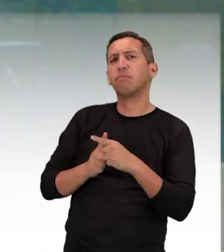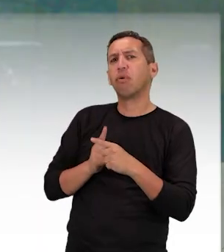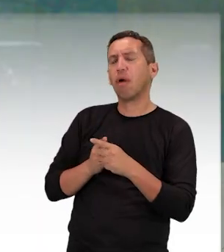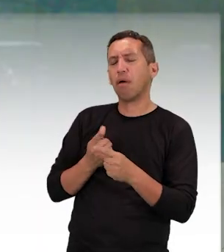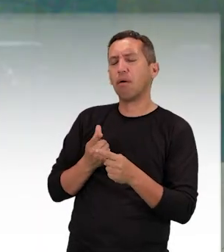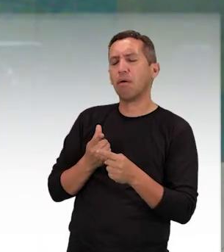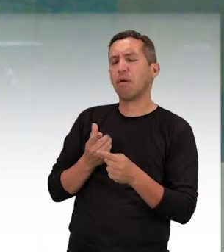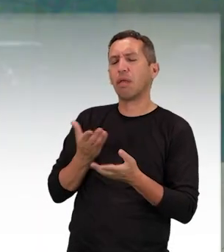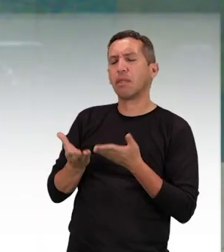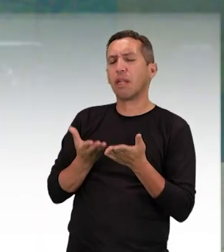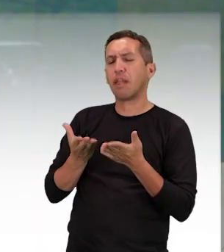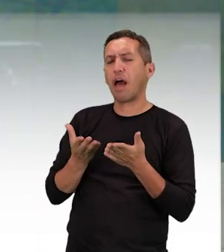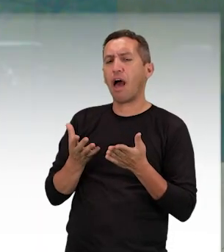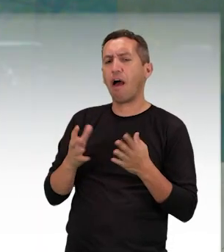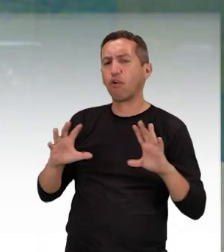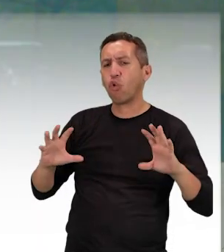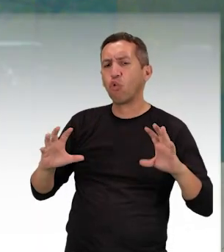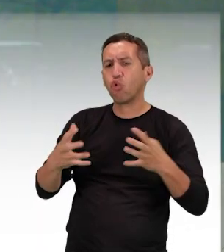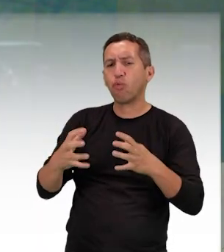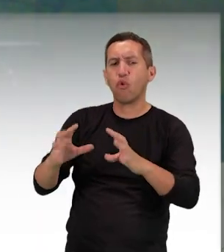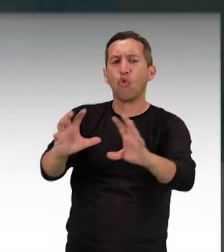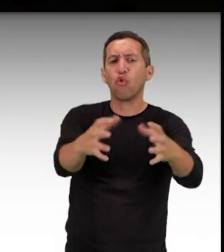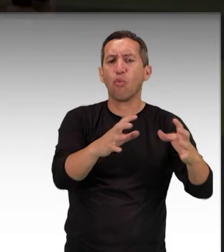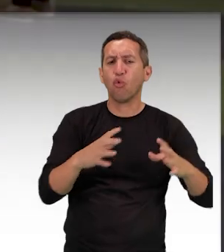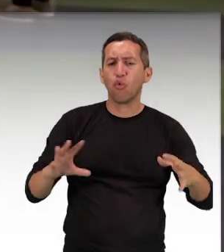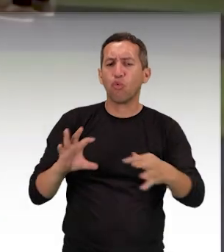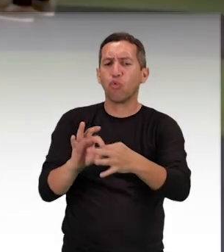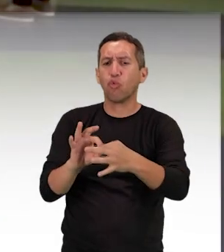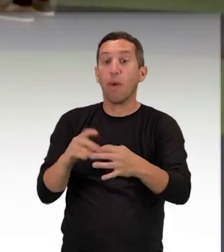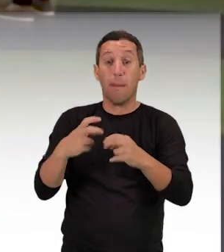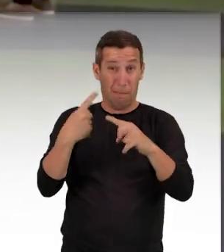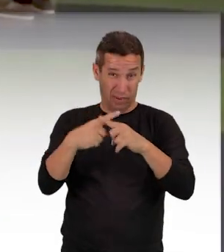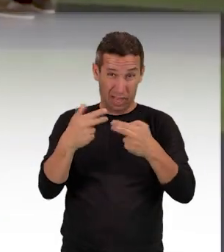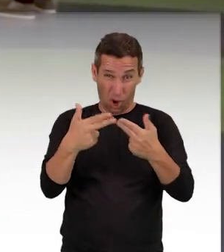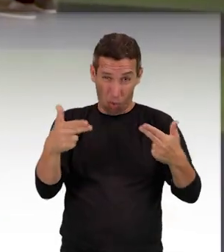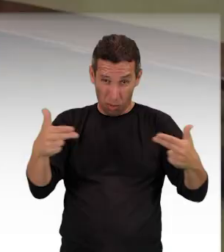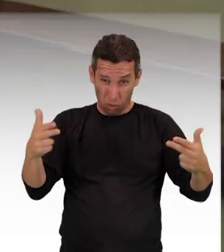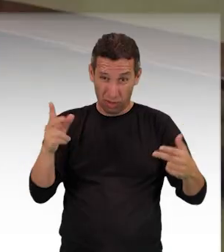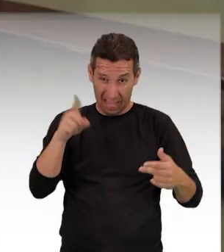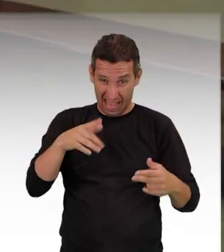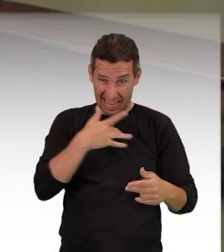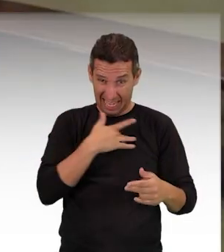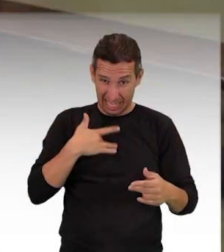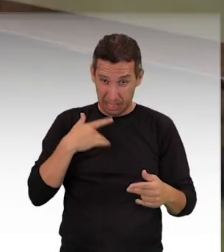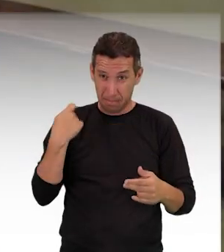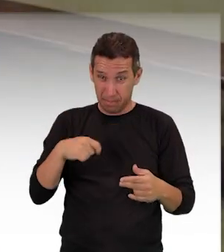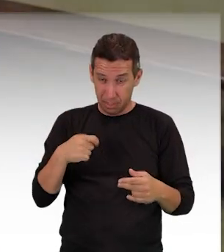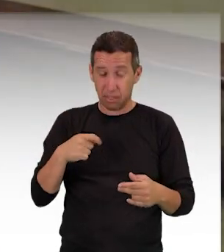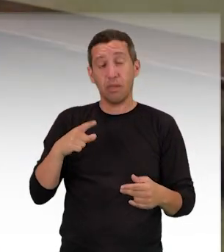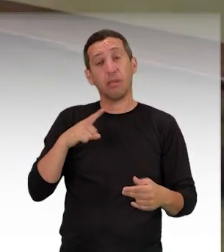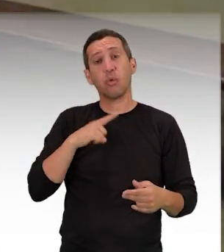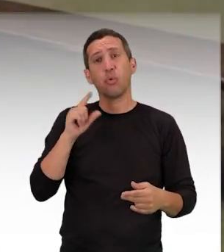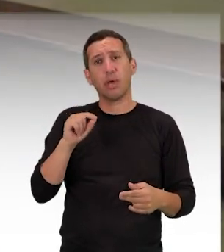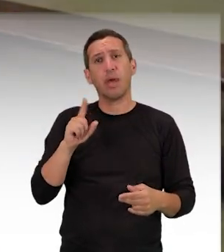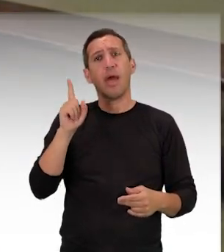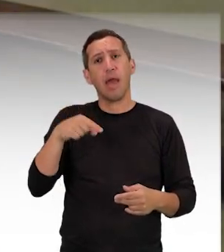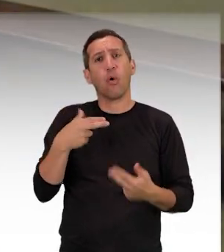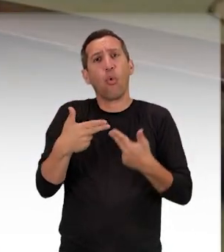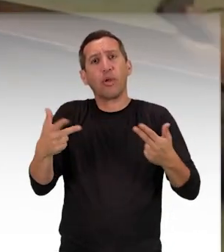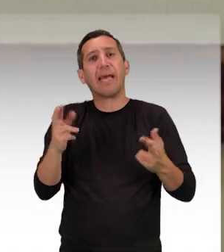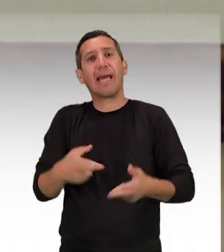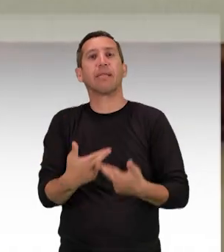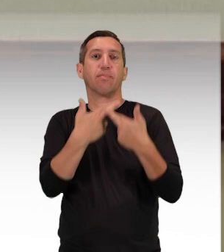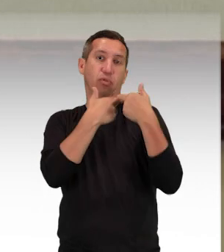Por que nós tratávamos dessa questão em conjunto? Porque tem questões relativas à saúde, que são questões